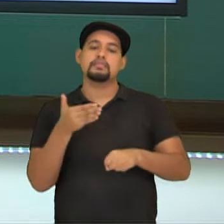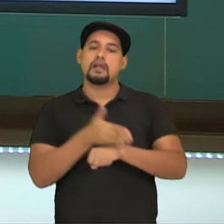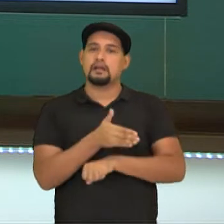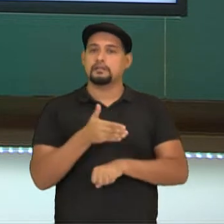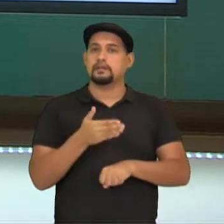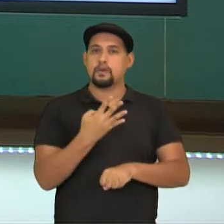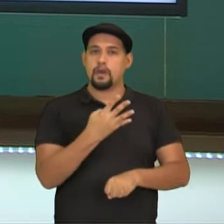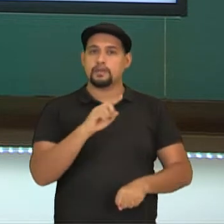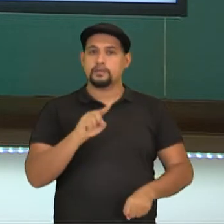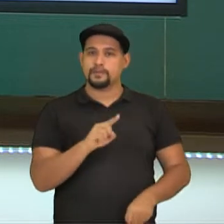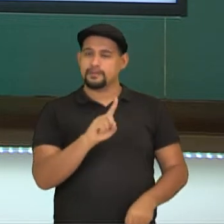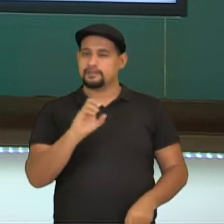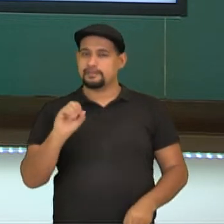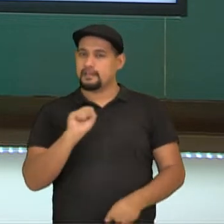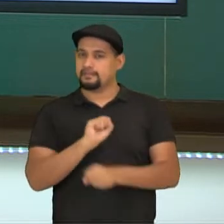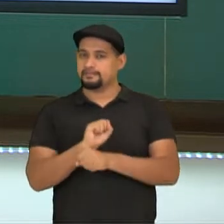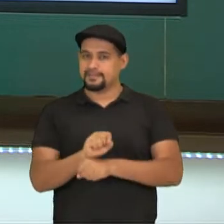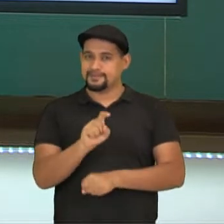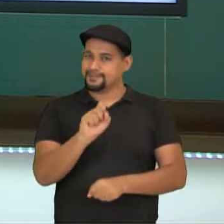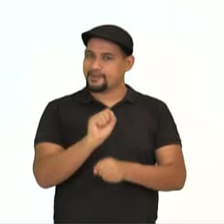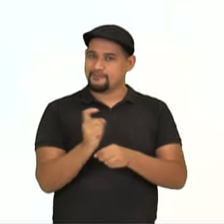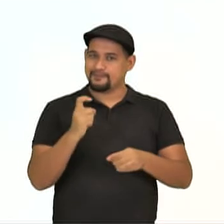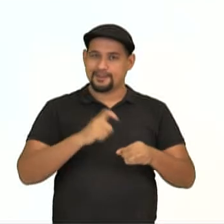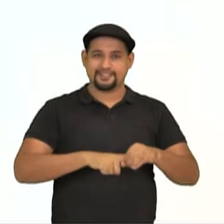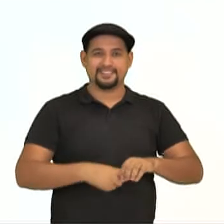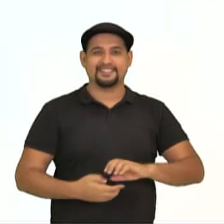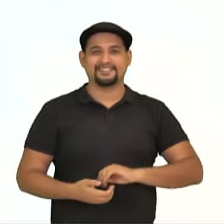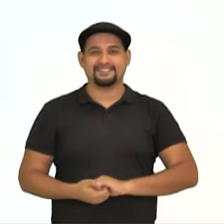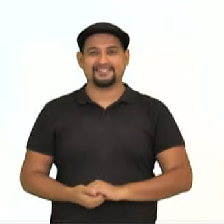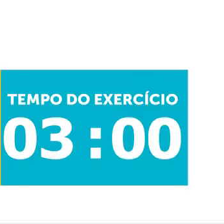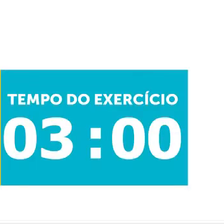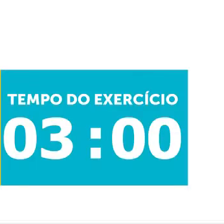é o 4.100. Um tempinho e já voltamos a conferir.